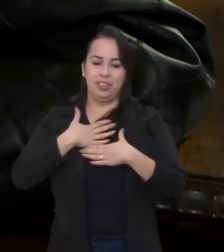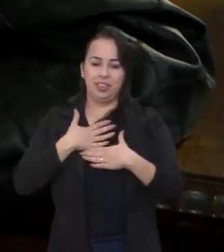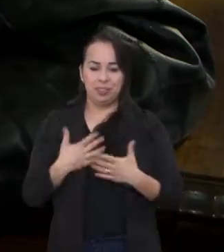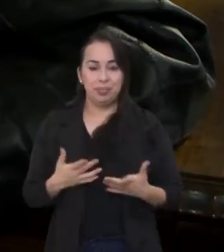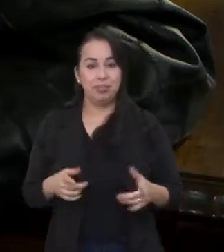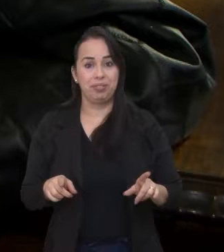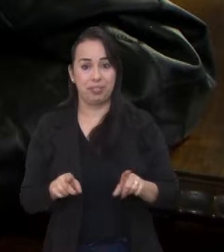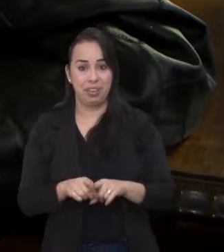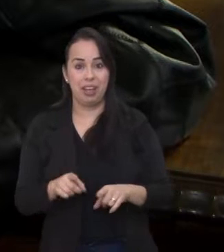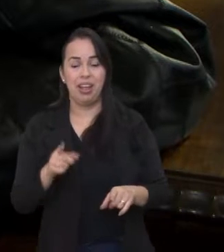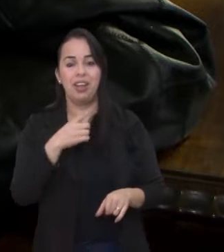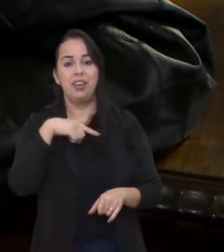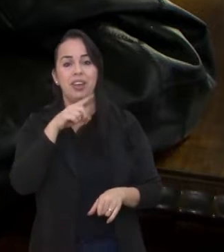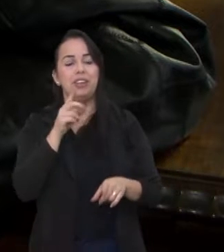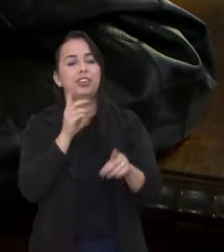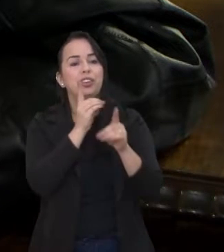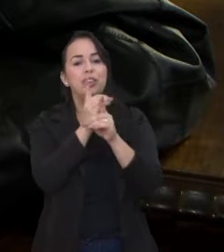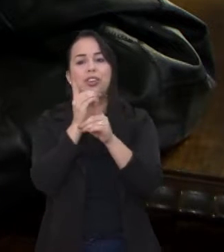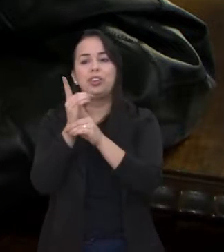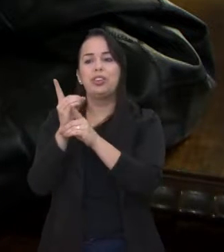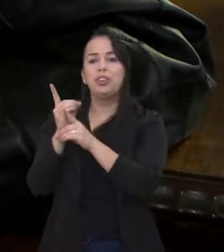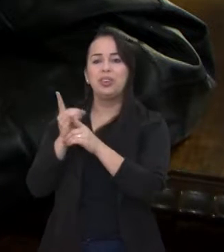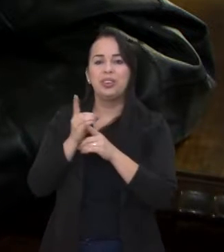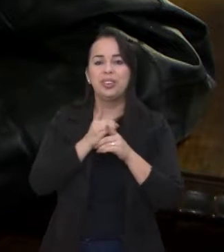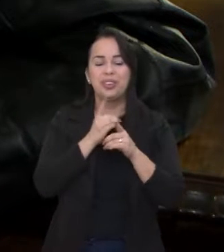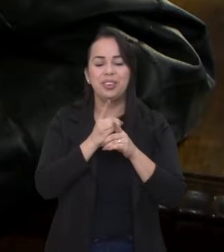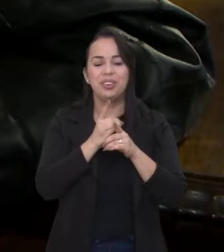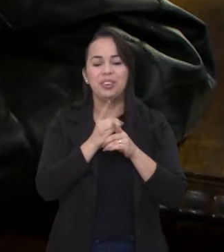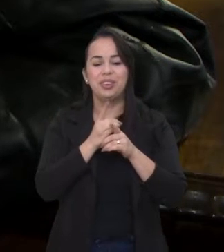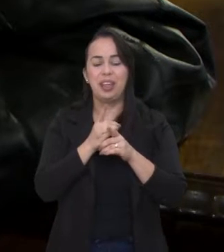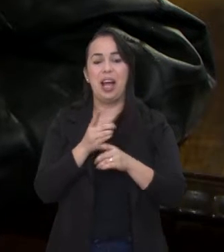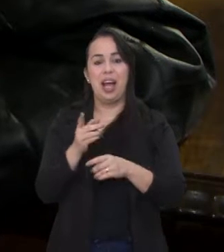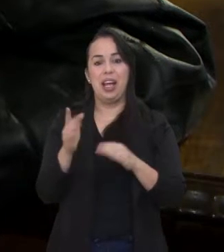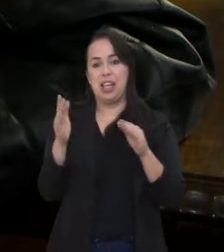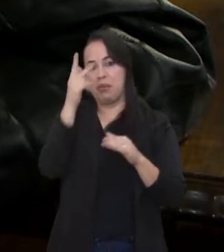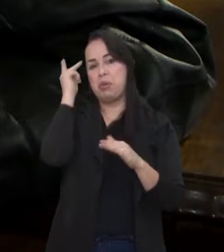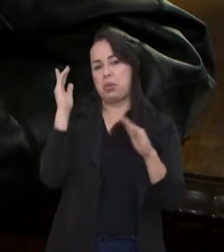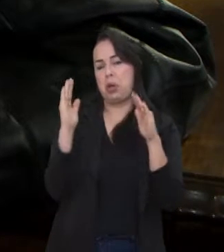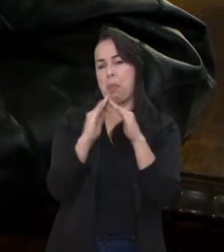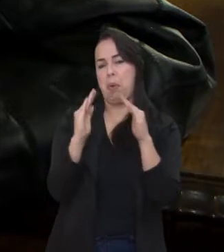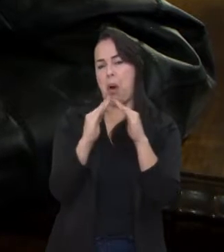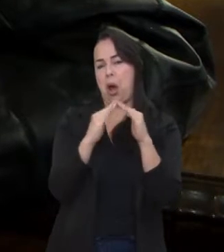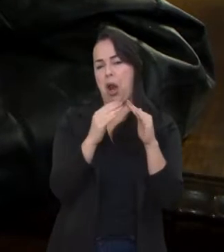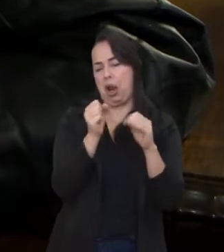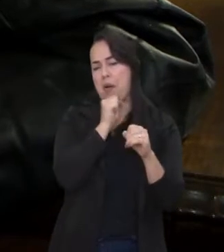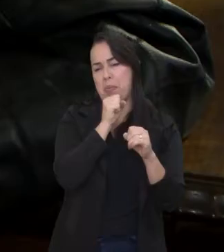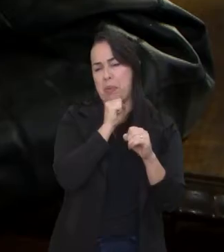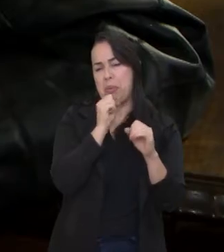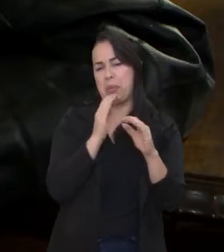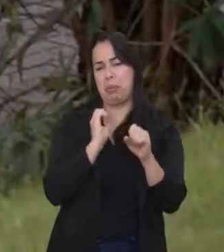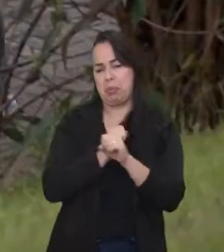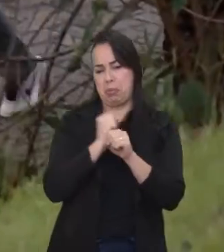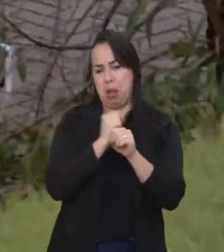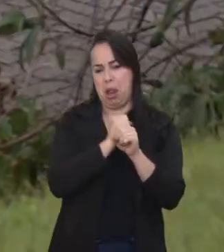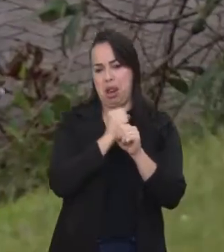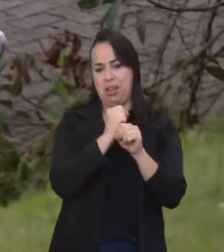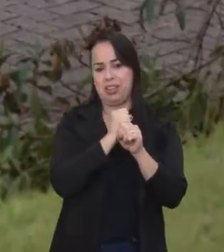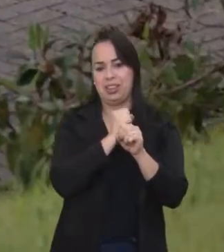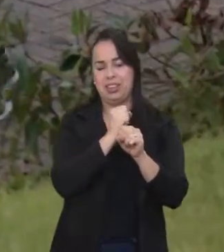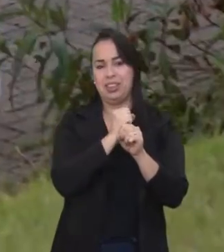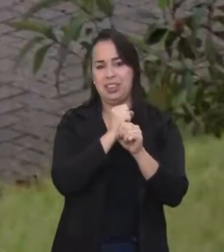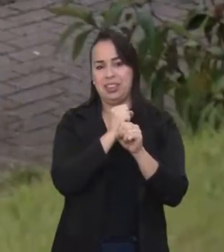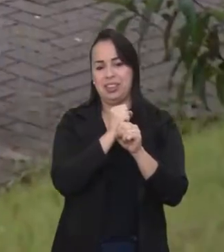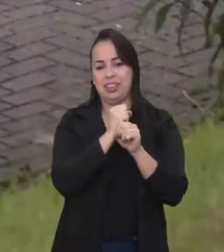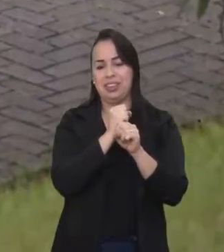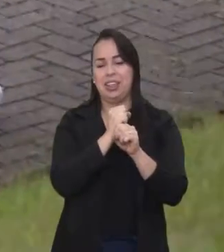A gente se encontra na hora os moradores antigos daqui, a gente se encontra na hora